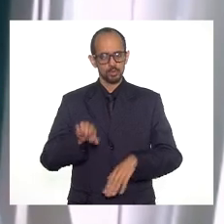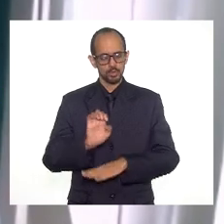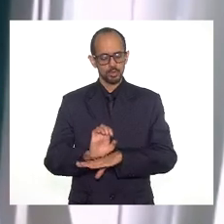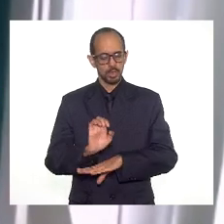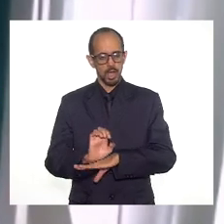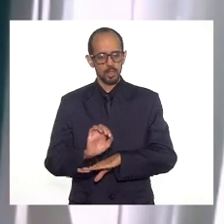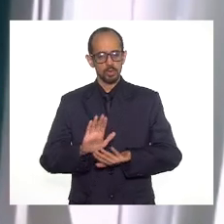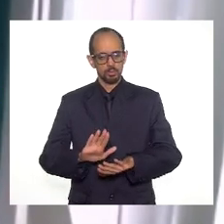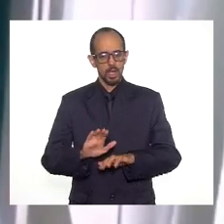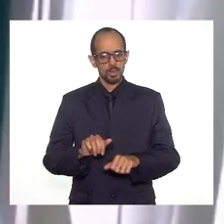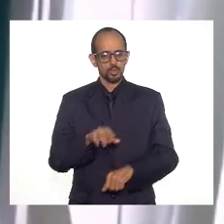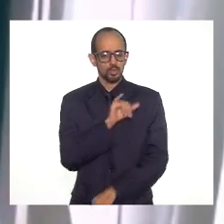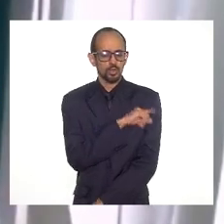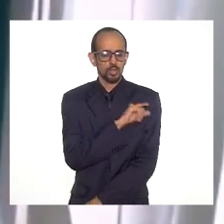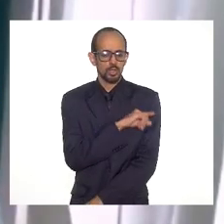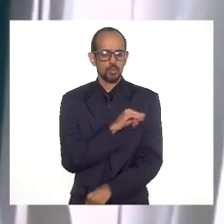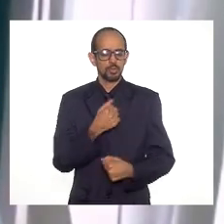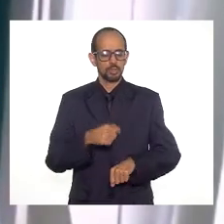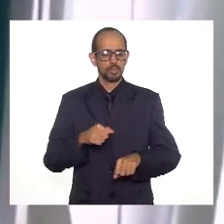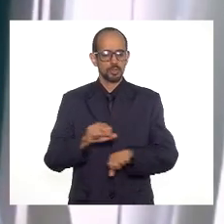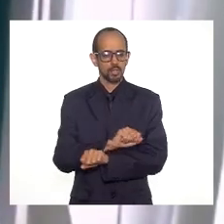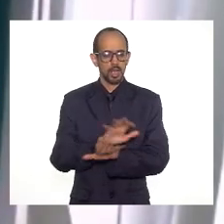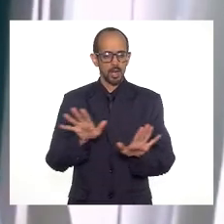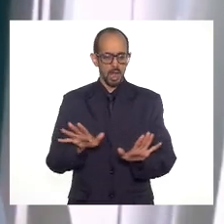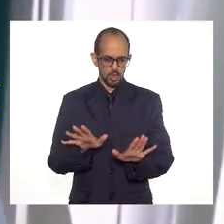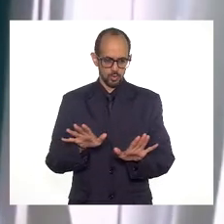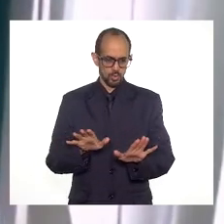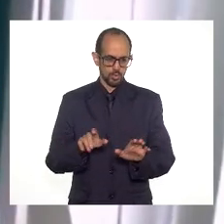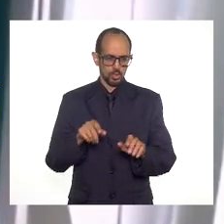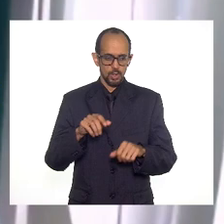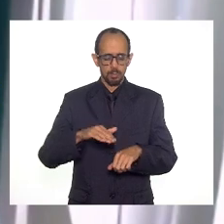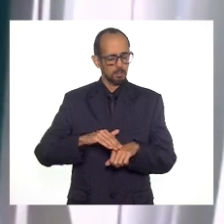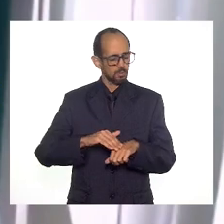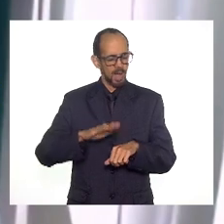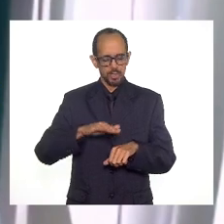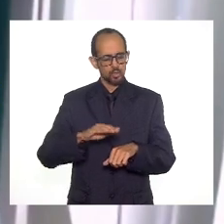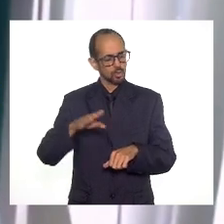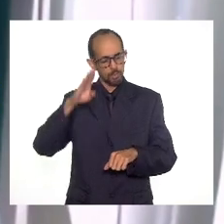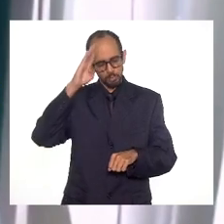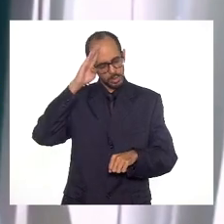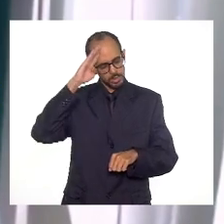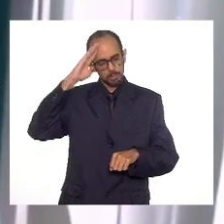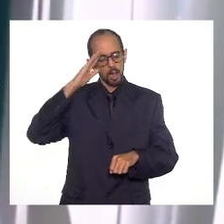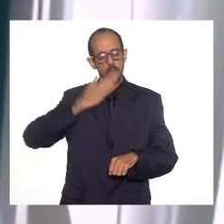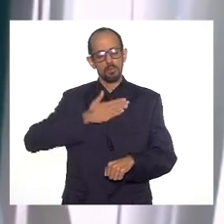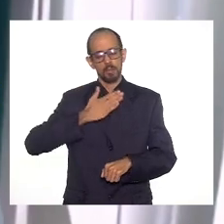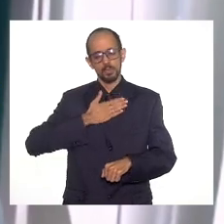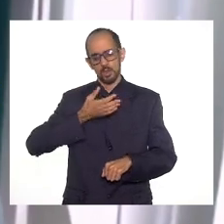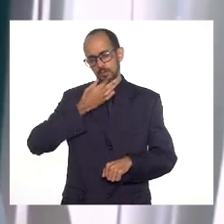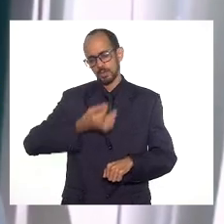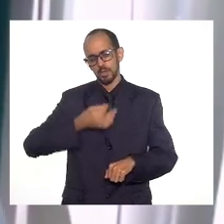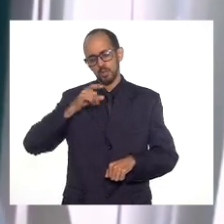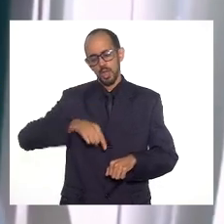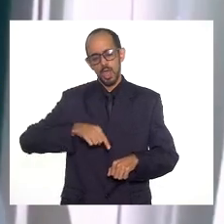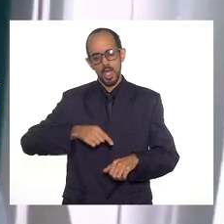de Janeiro tinha que explicitar que uma das ações estruturantes mais prioritárias, para mim, a mais prioritária, é enfrentar a pobreza, a fome,